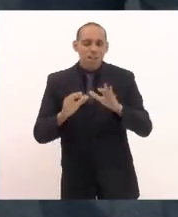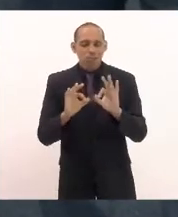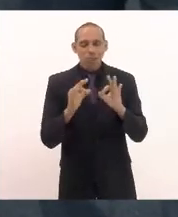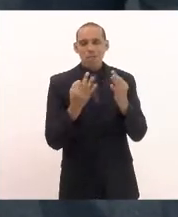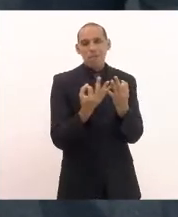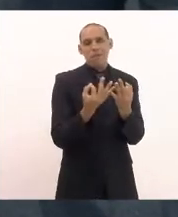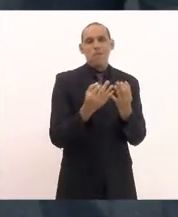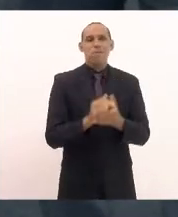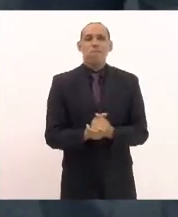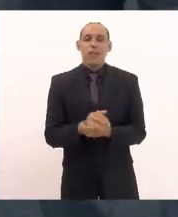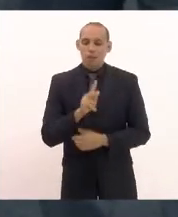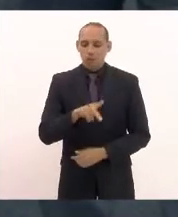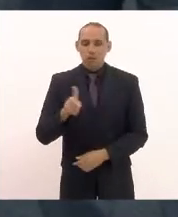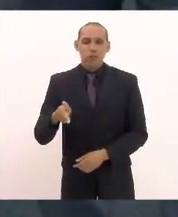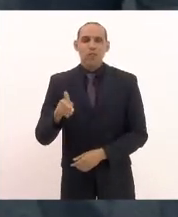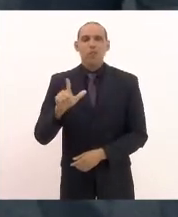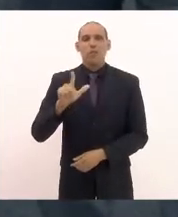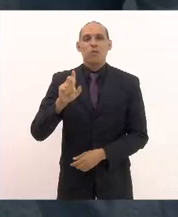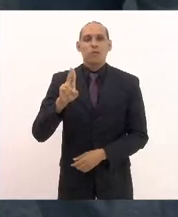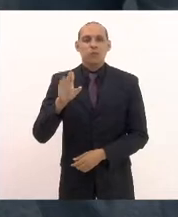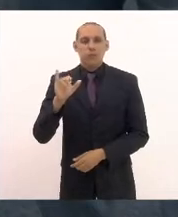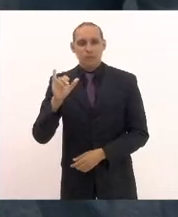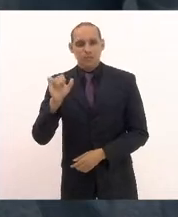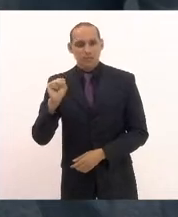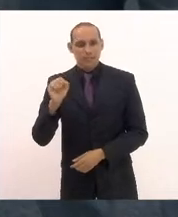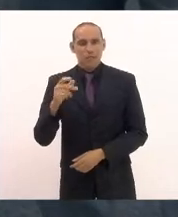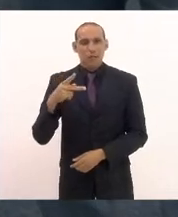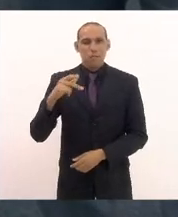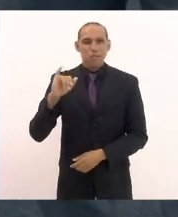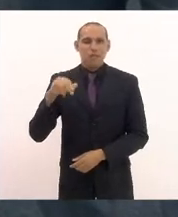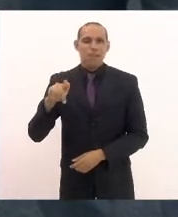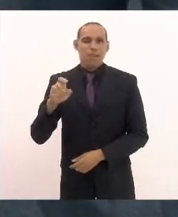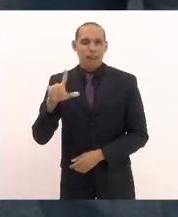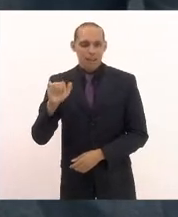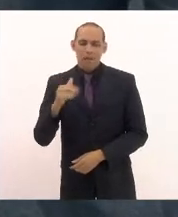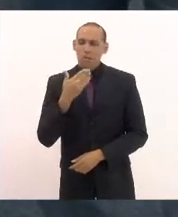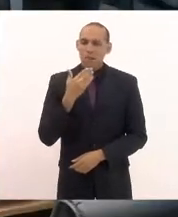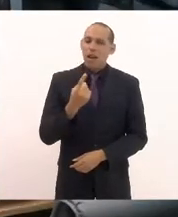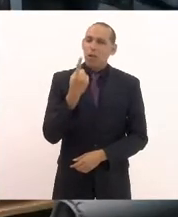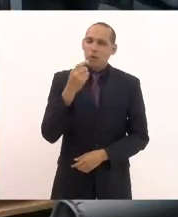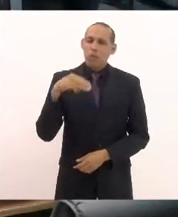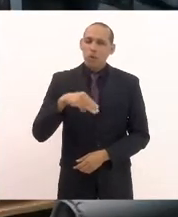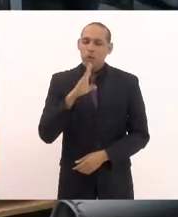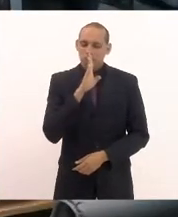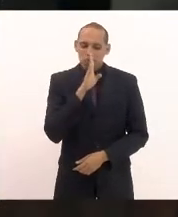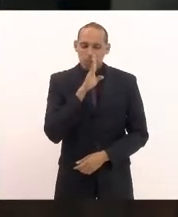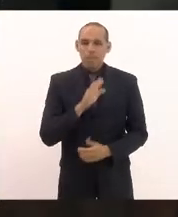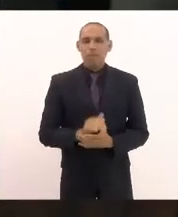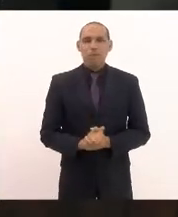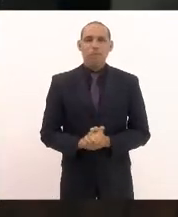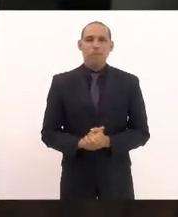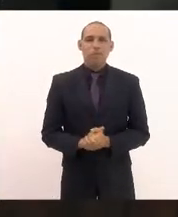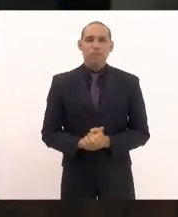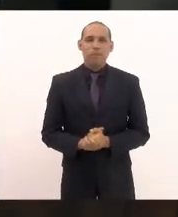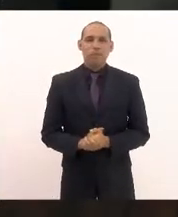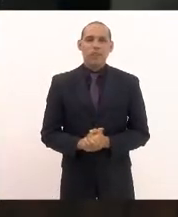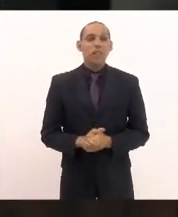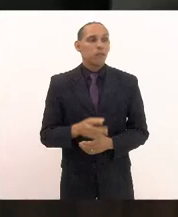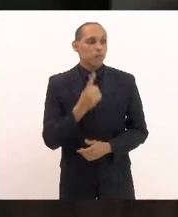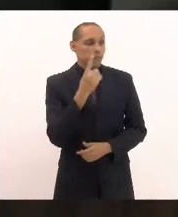do grande professor Luiz Pinguelli Rosa, para quem peço um minuto de silêncio. Um minuto de silêncio a